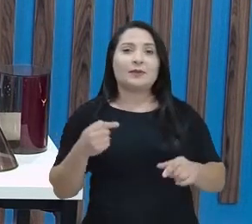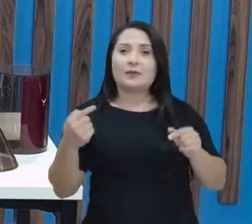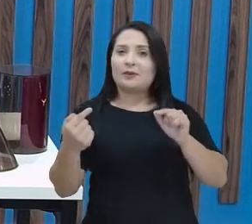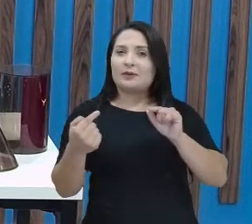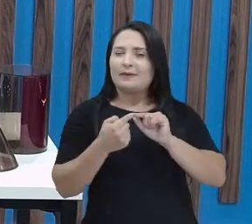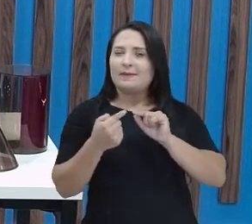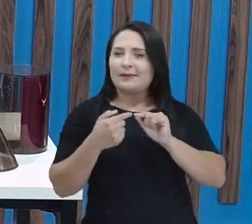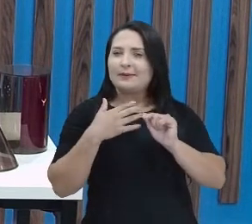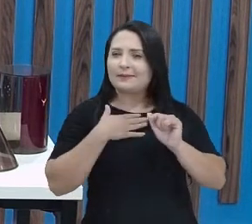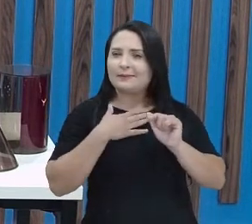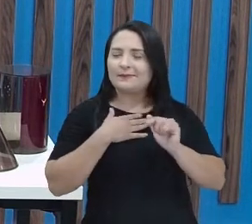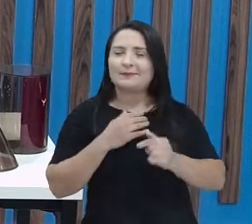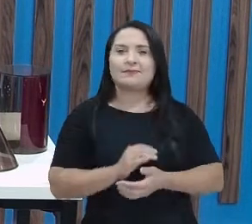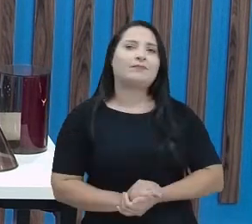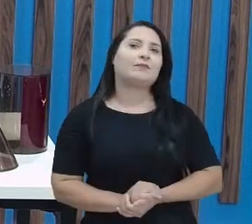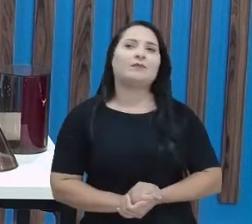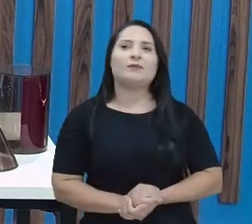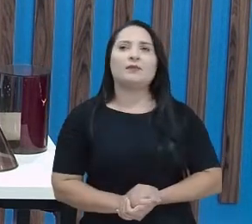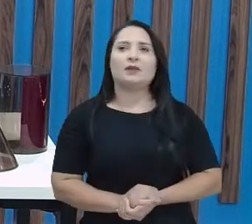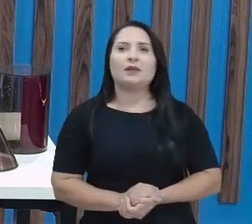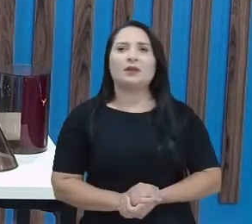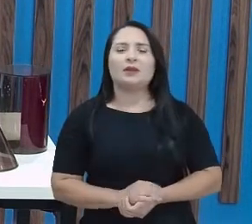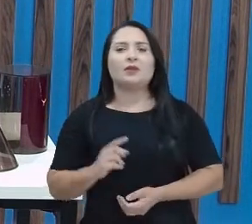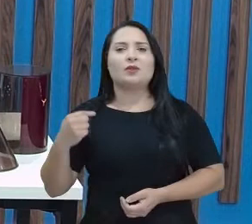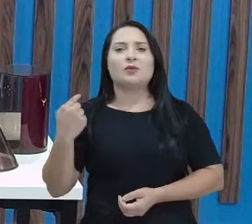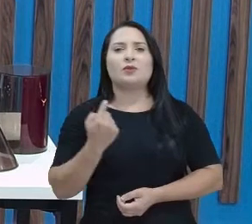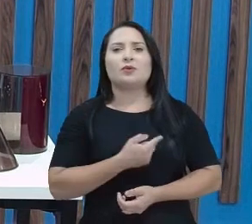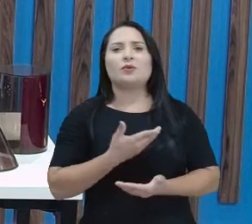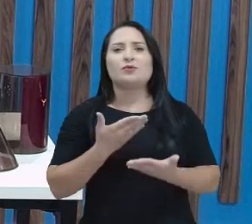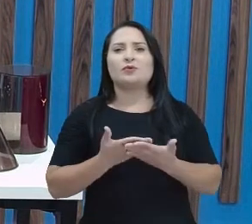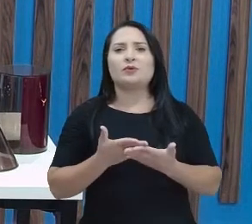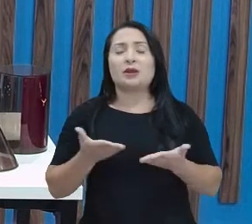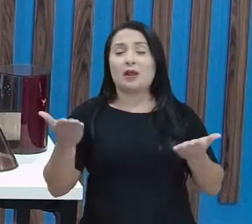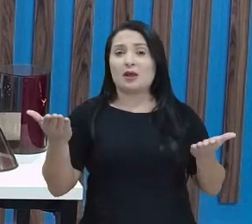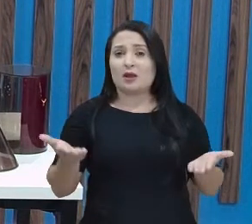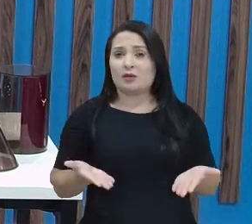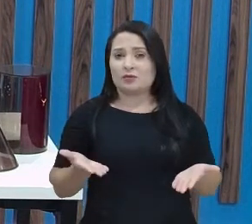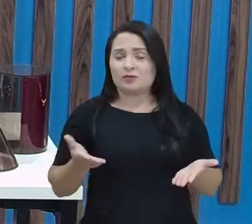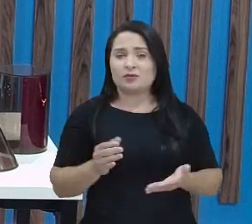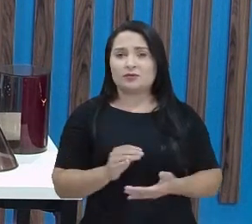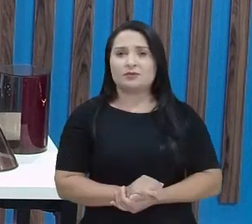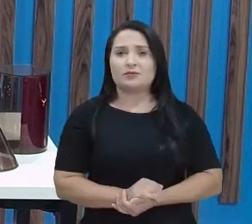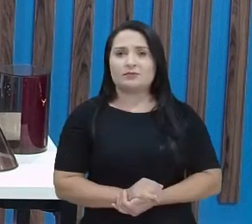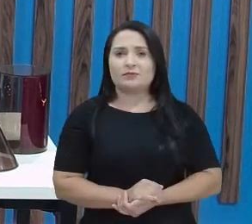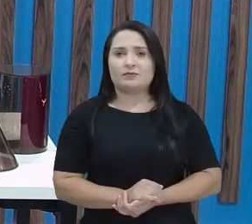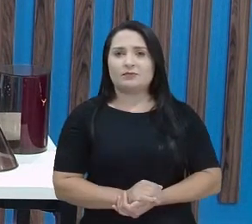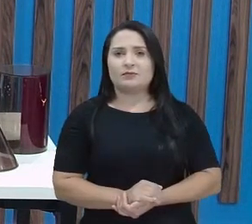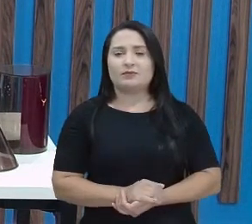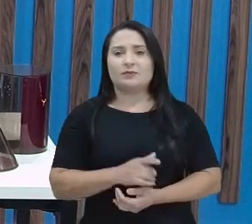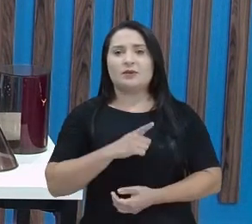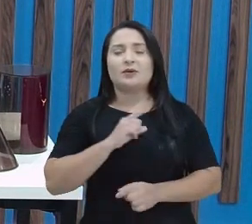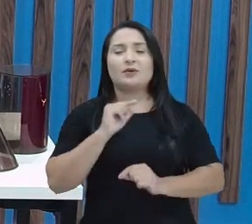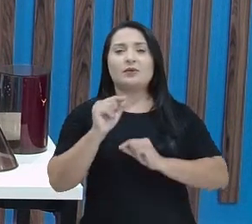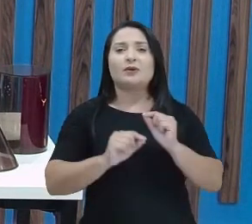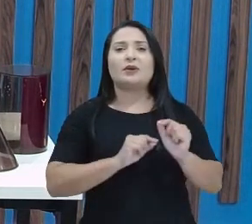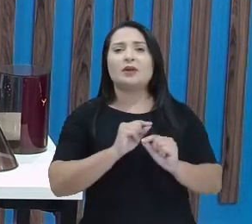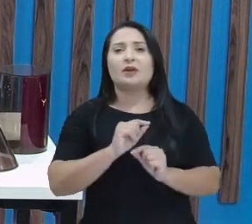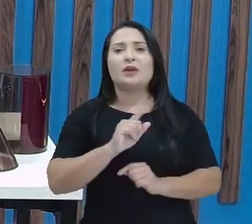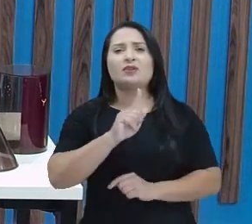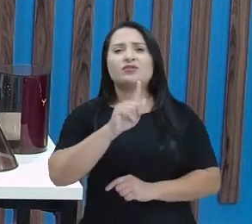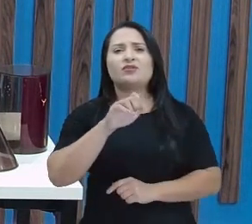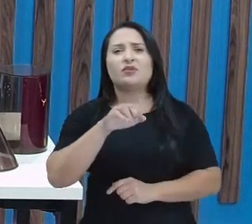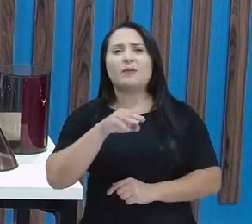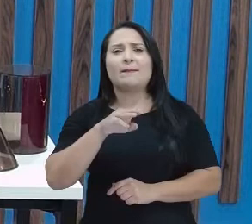Combinado? Como eu disse a vocês, o que a gente vai explorar na aula de hoje? Iremos ver sobre geometria. O